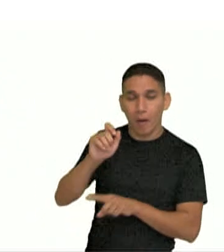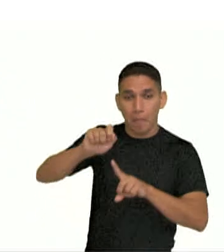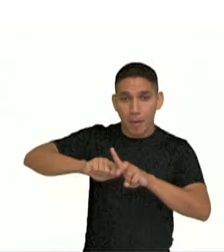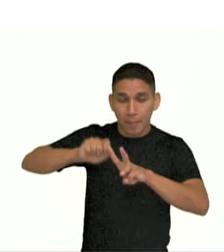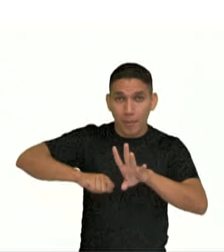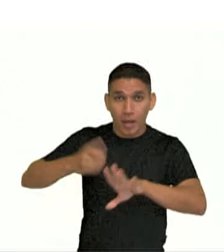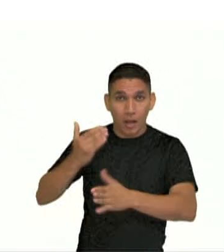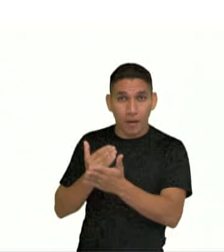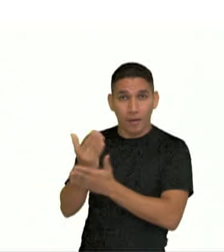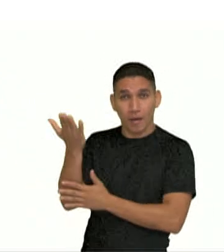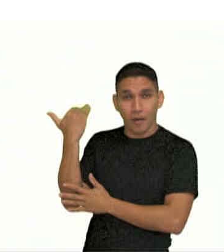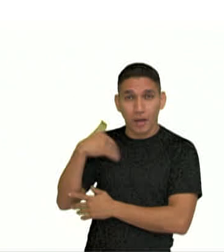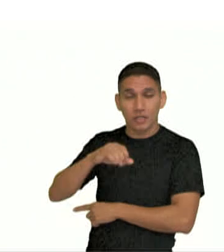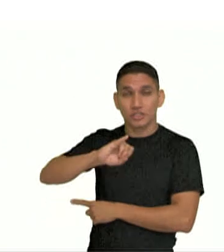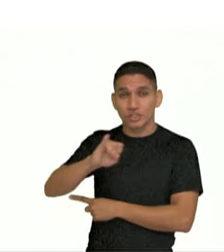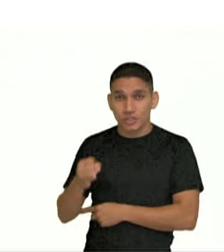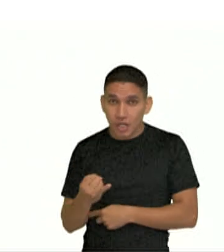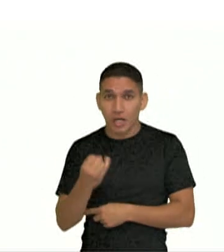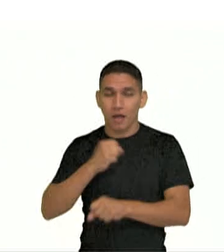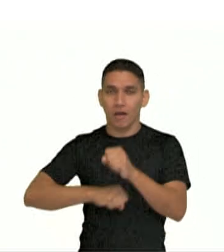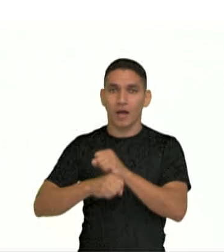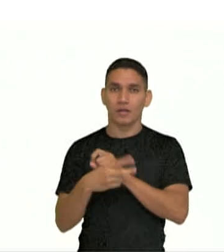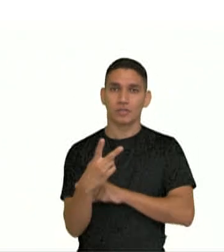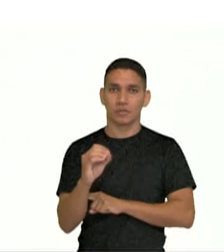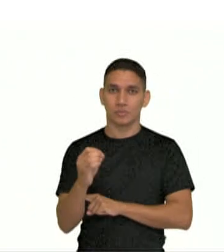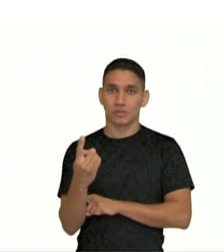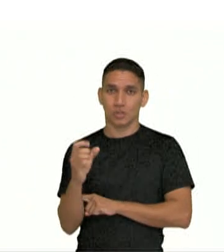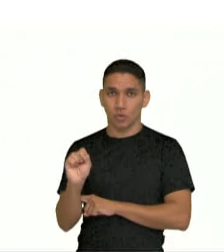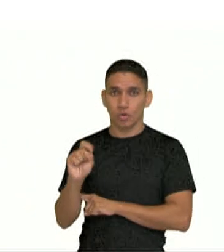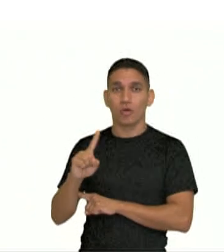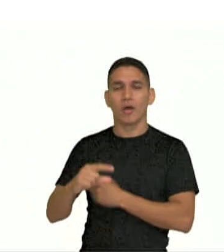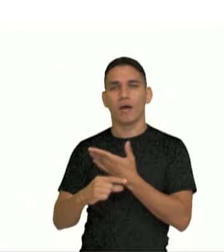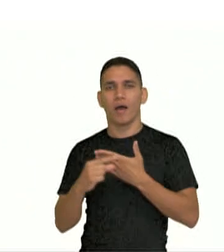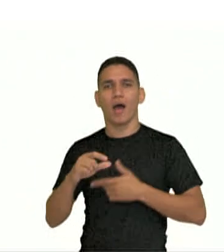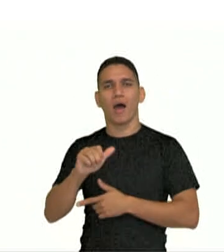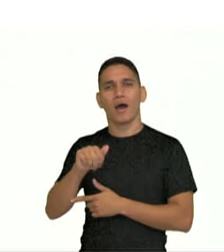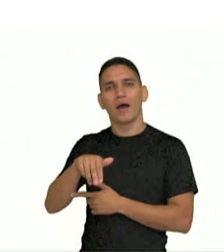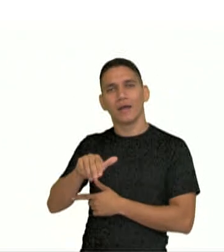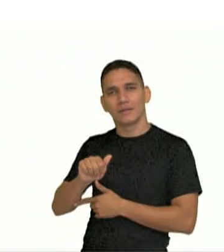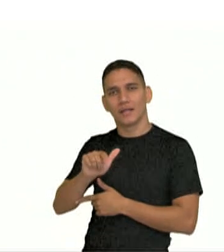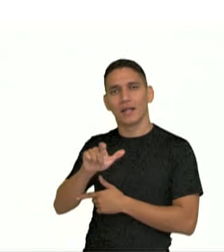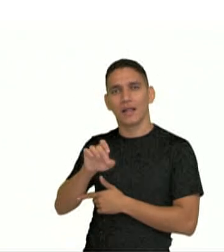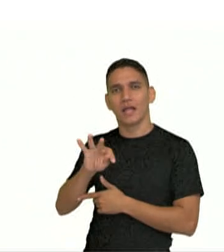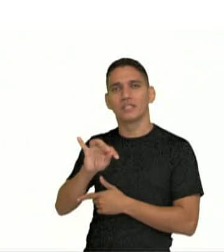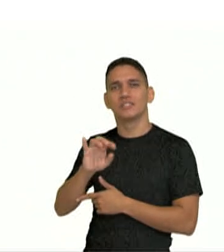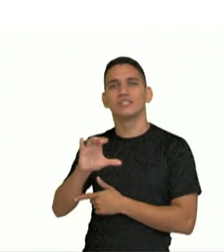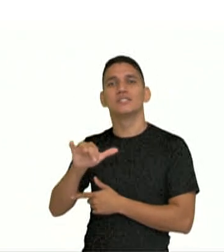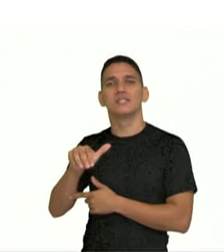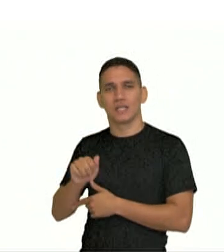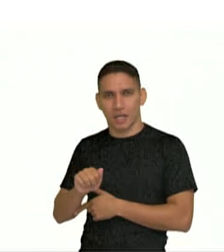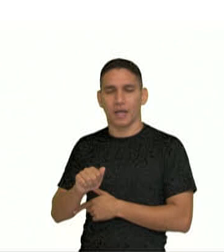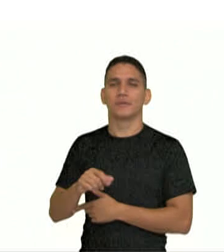de 2018. Por Ana Letícia Loubach, para o Tec Tudo,